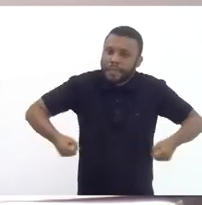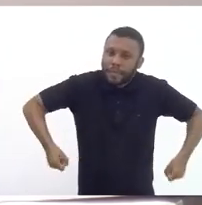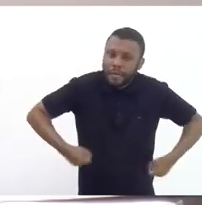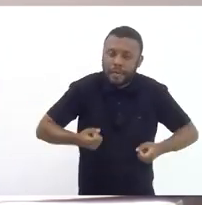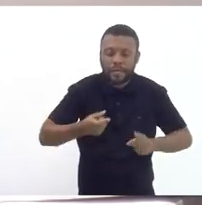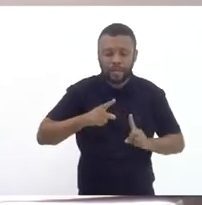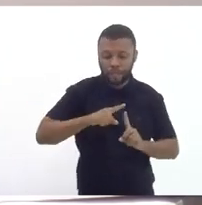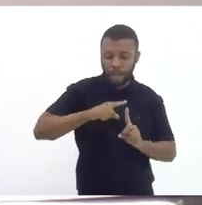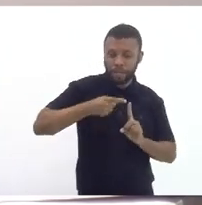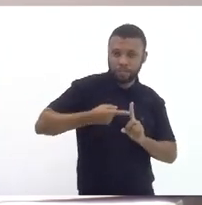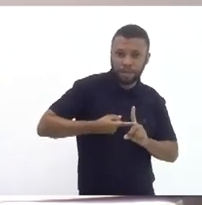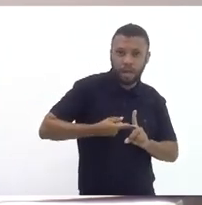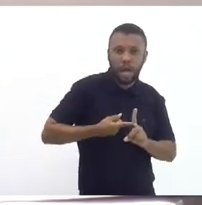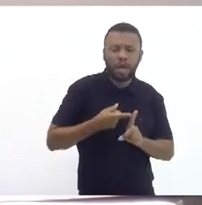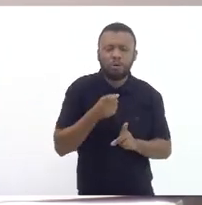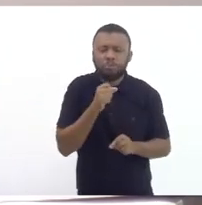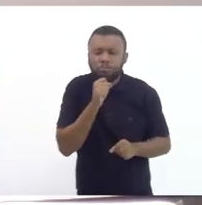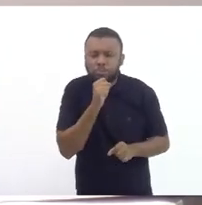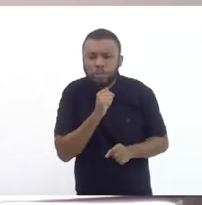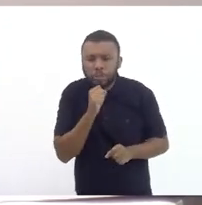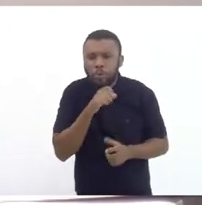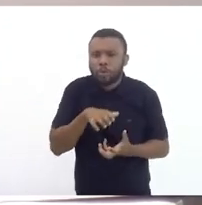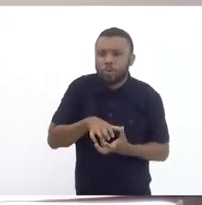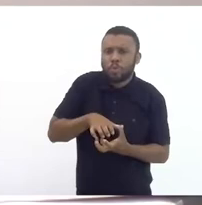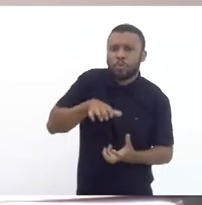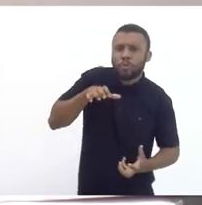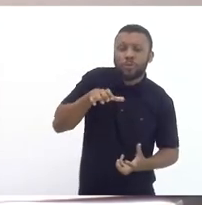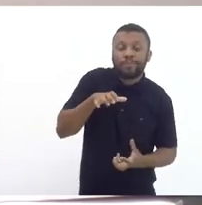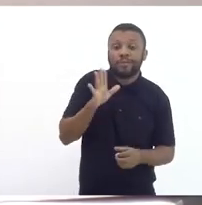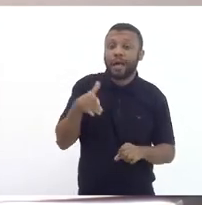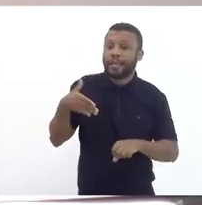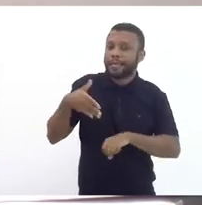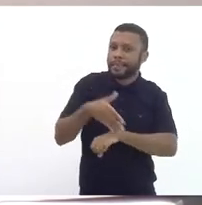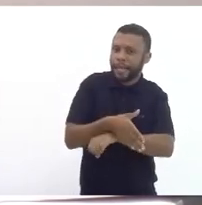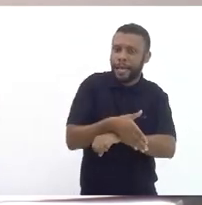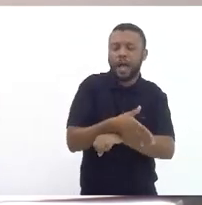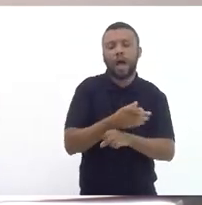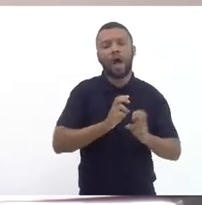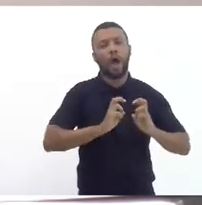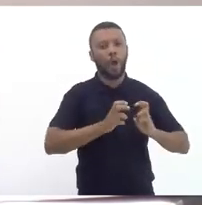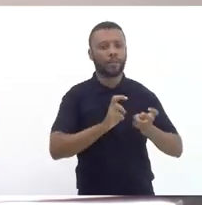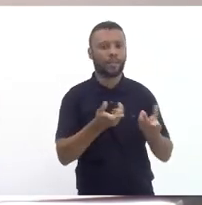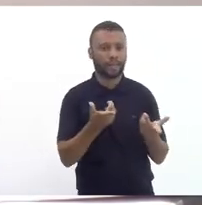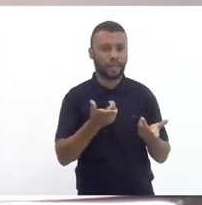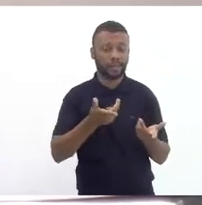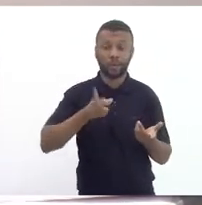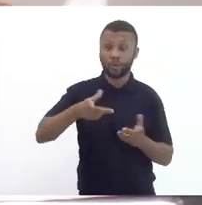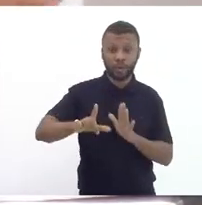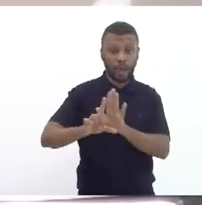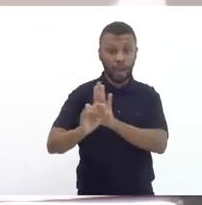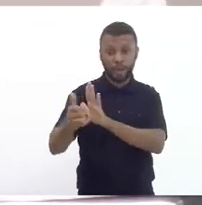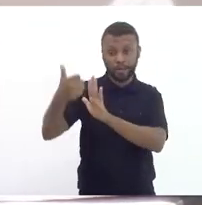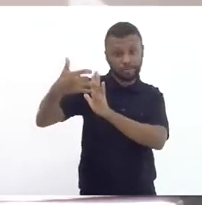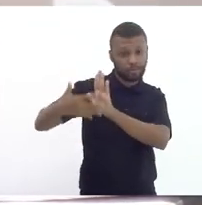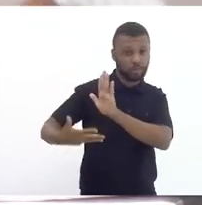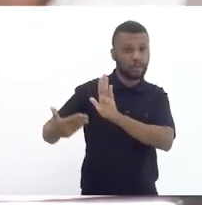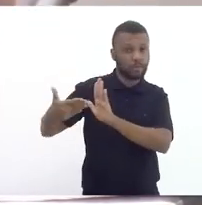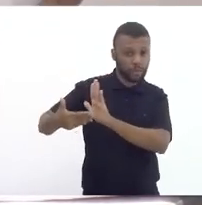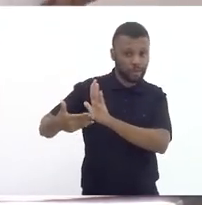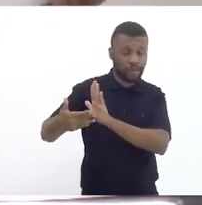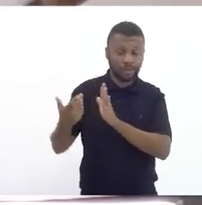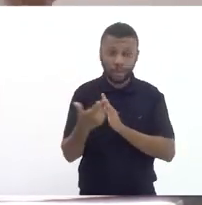gestante, poder acessar o vagão do trem. Isso continua existindo. E está aqui na lei. Em nenhum momento a Supervia